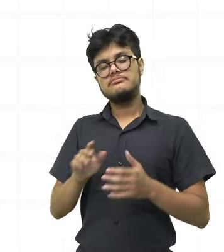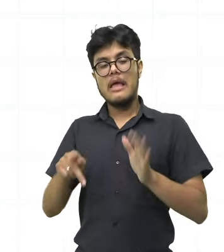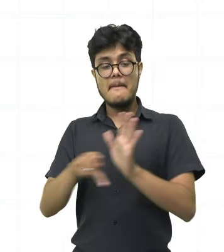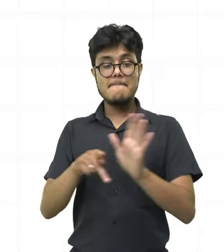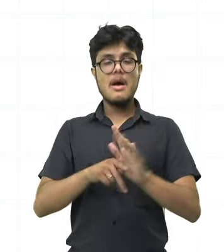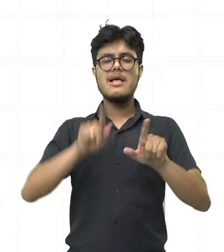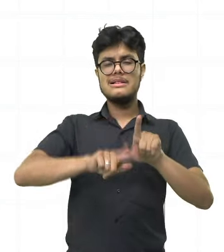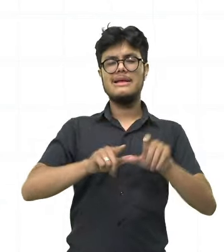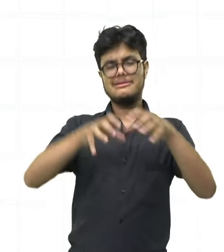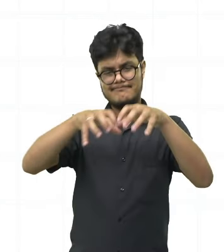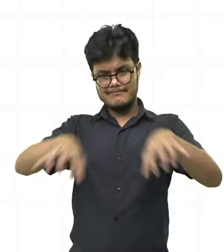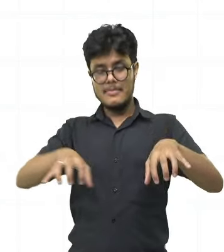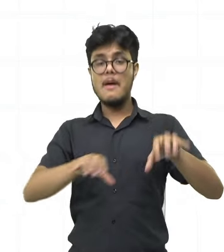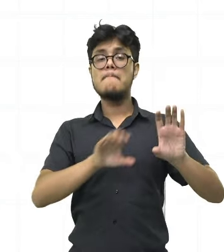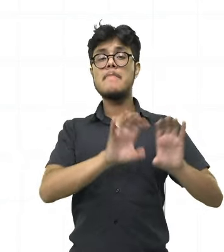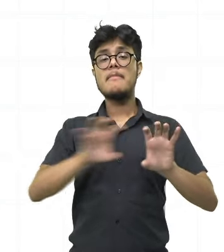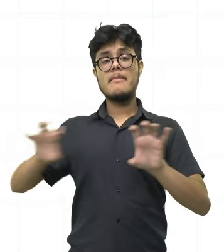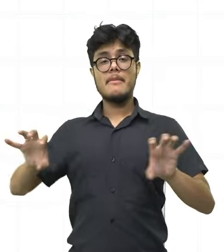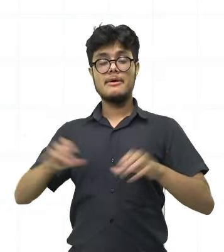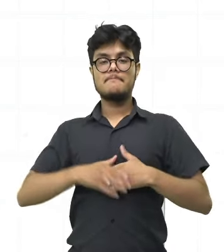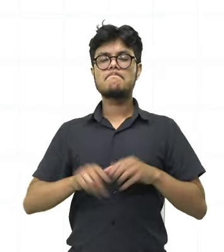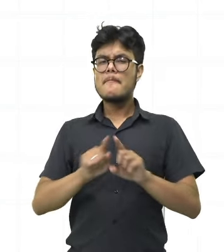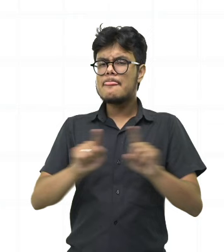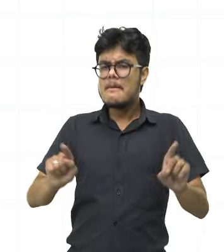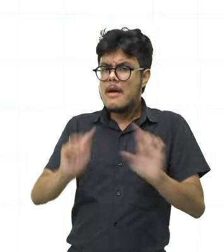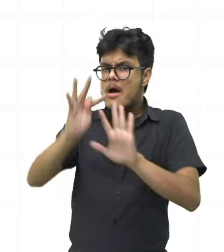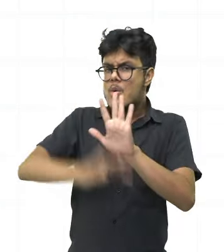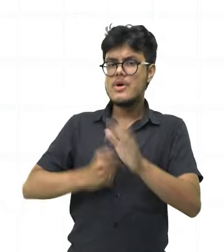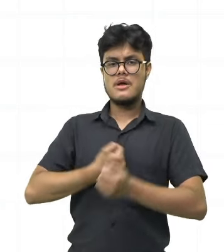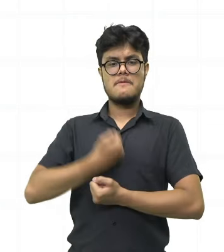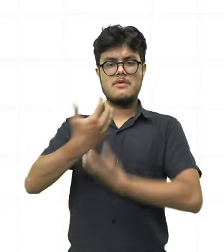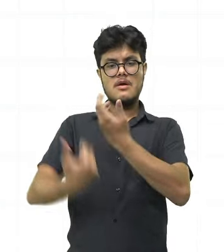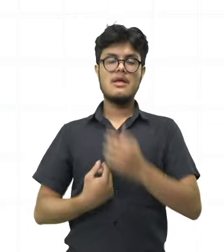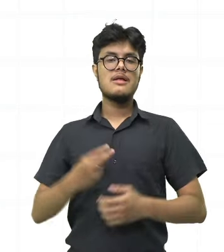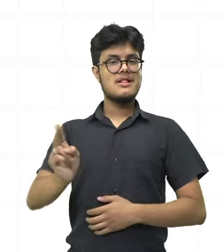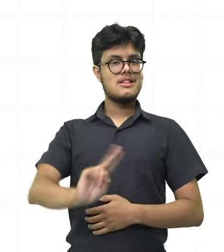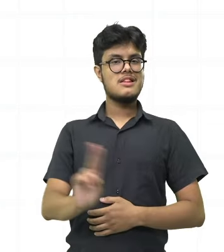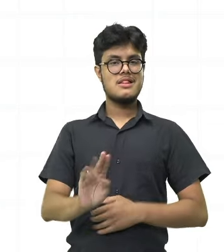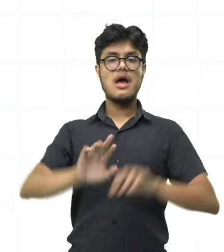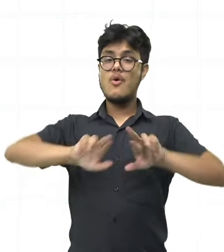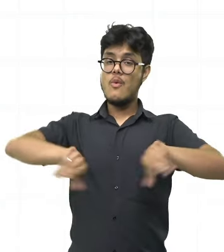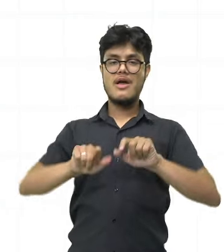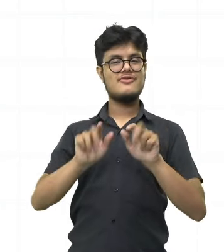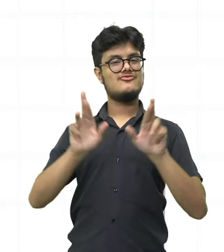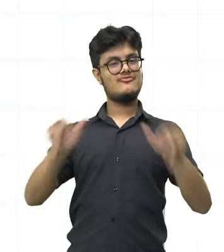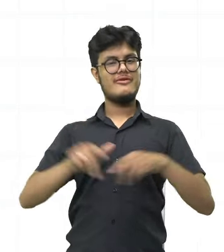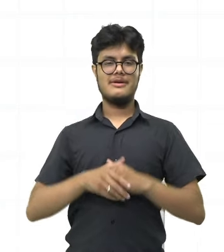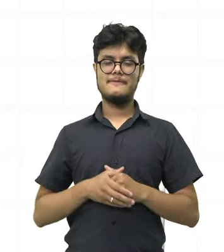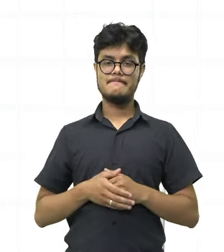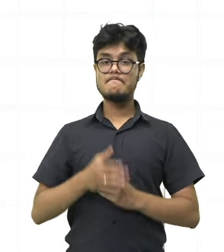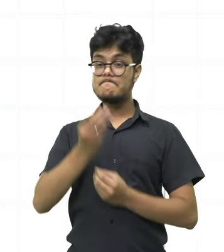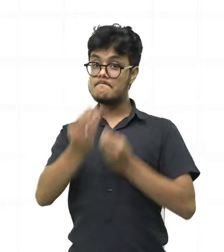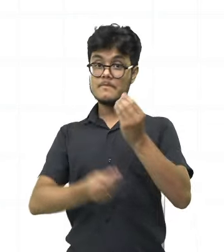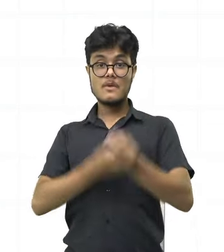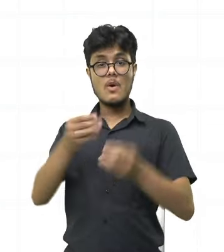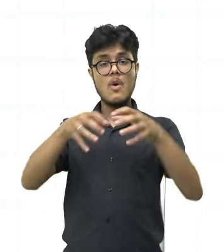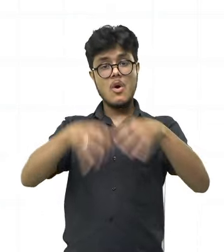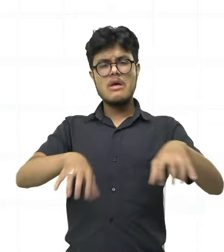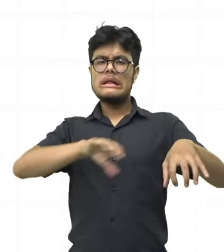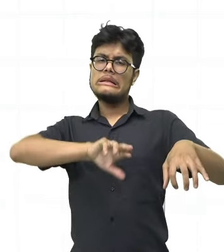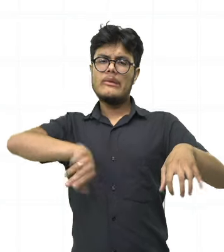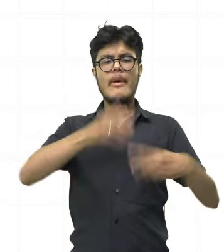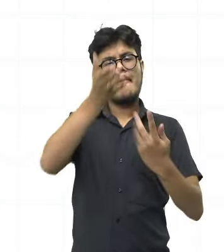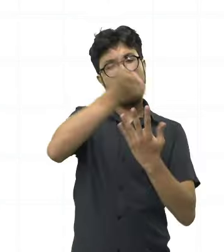gramaticais. Já as sílabas poéticas, elas não estão relacionadas a esse tipo de separação